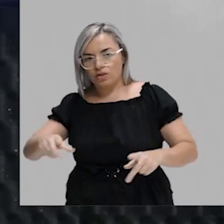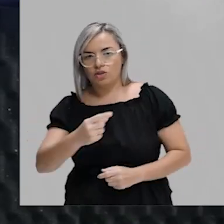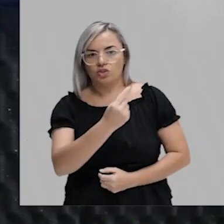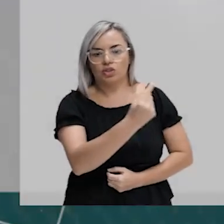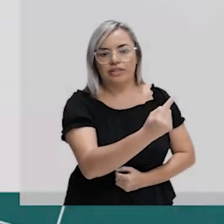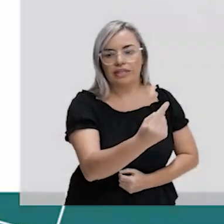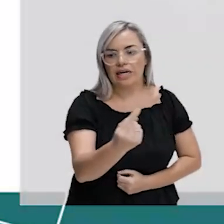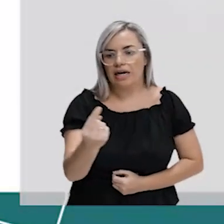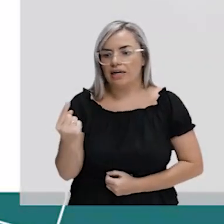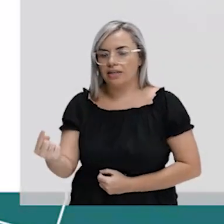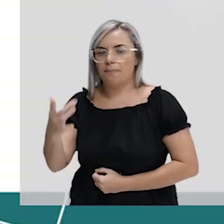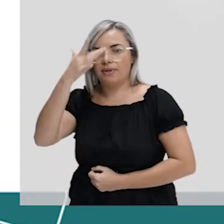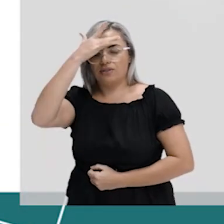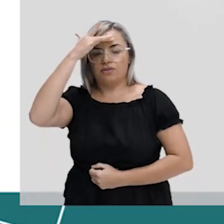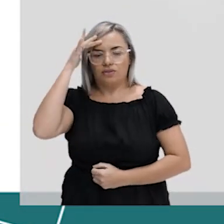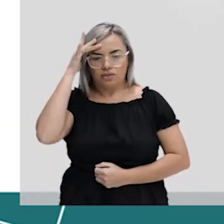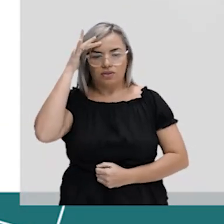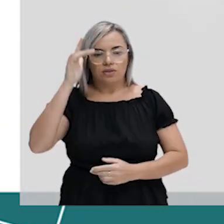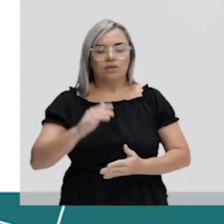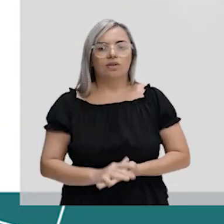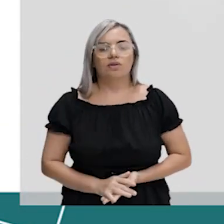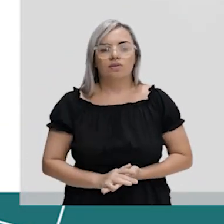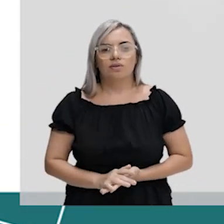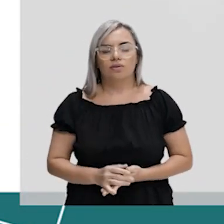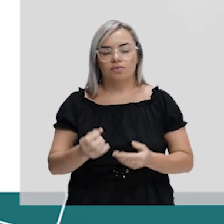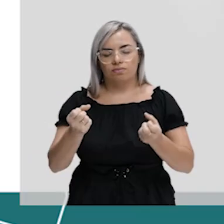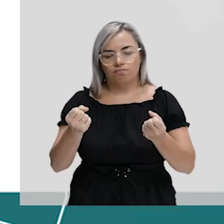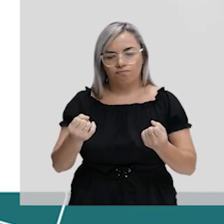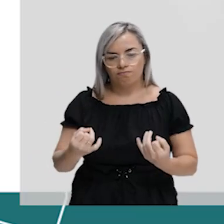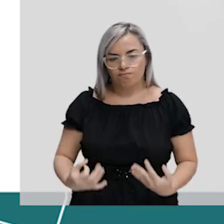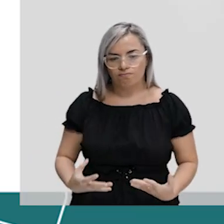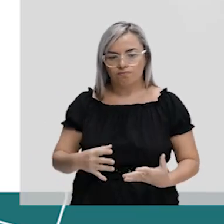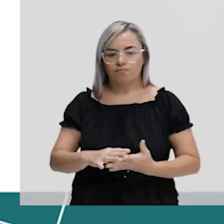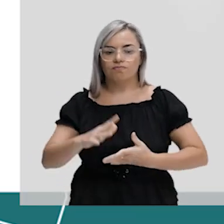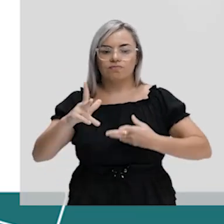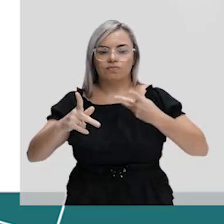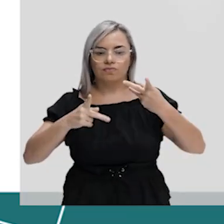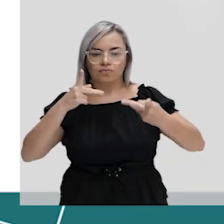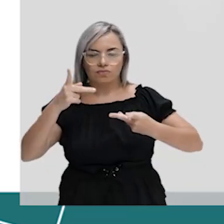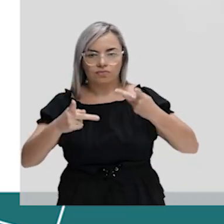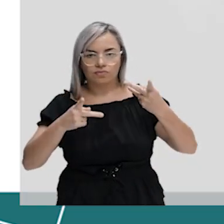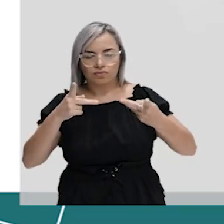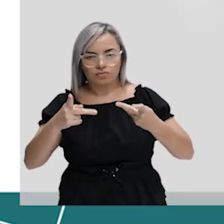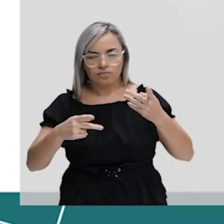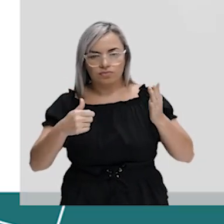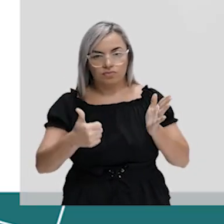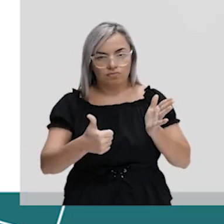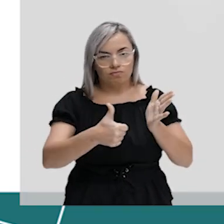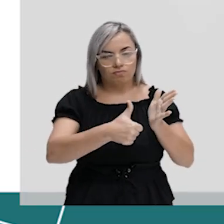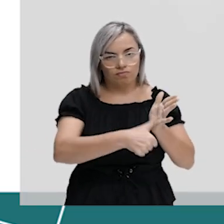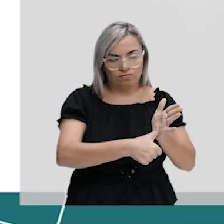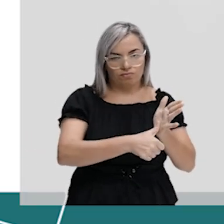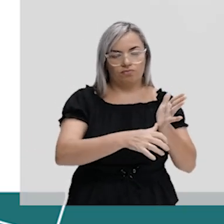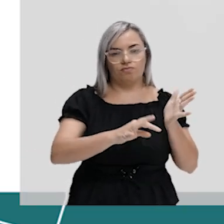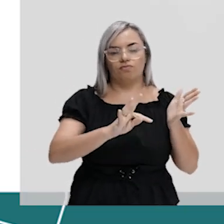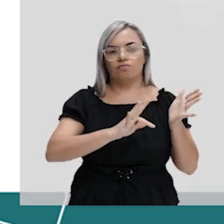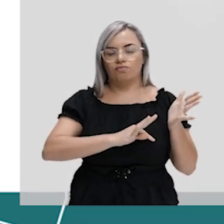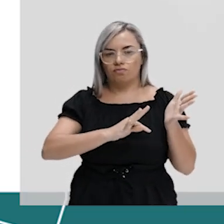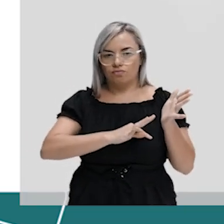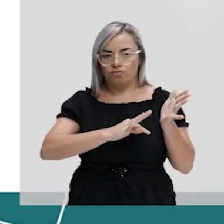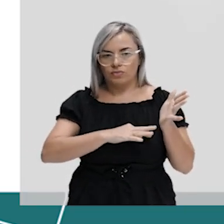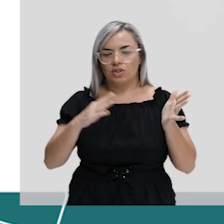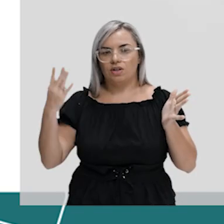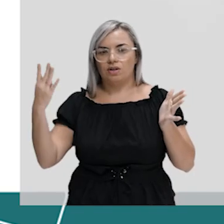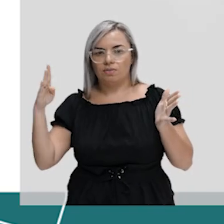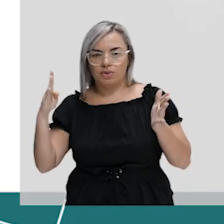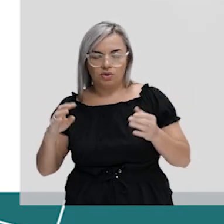né? Bem, eu vou falar desse processo, né, desse tipo de técnica da biologia molecular. Eu vou